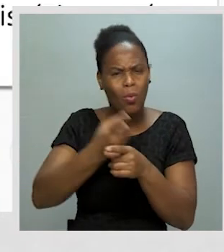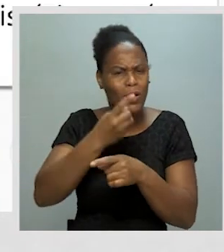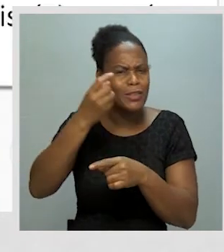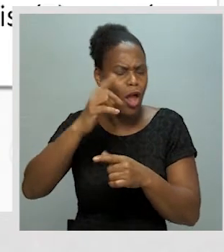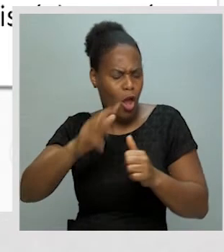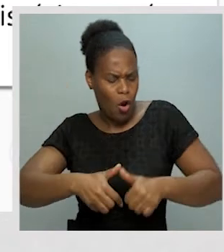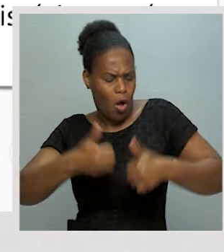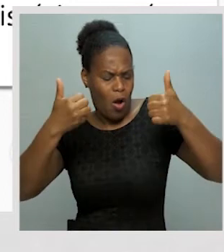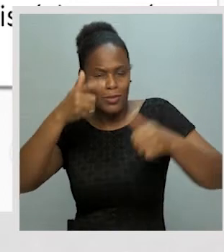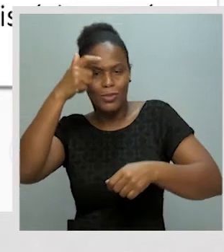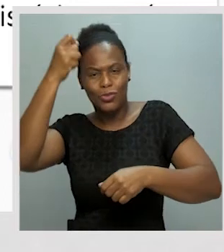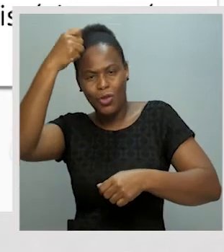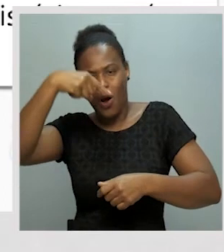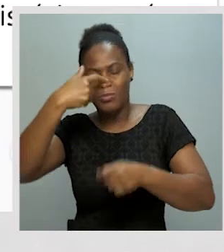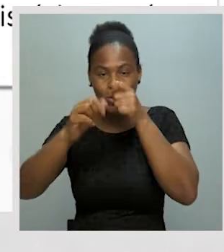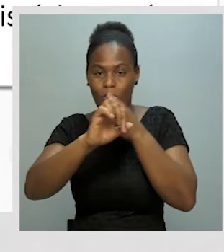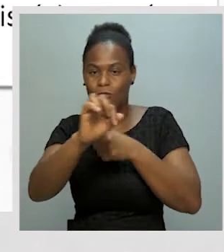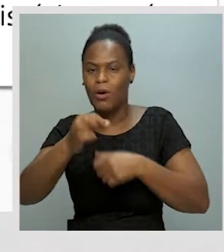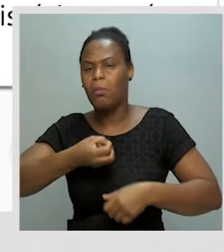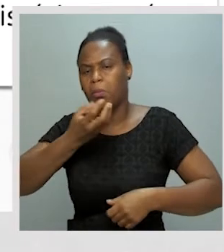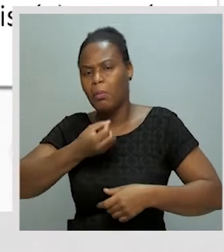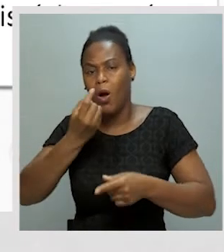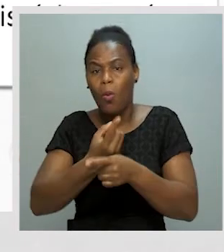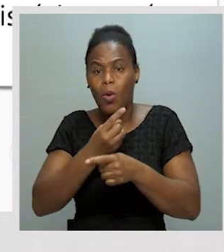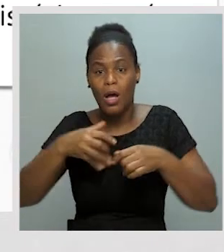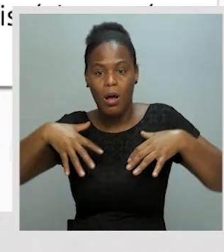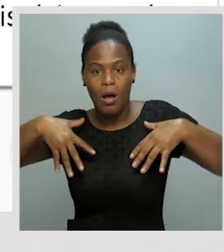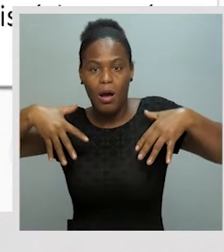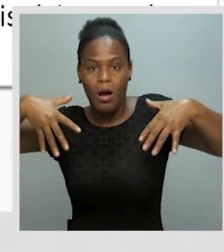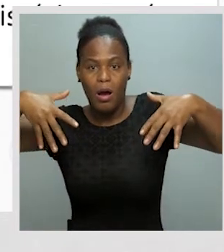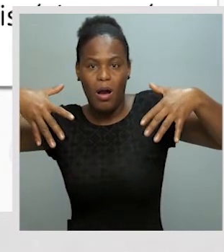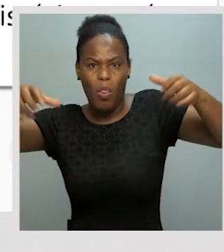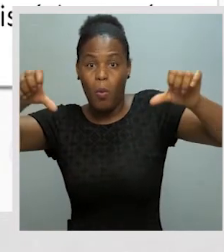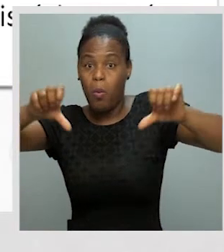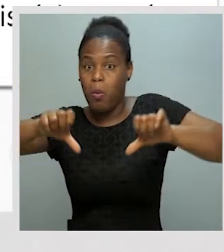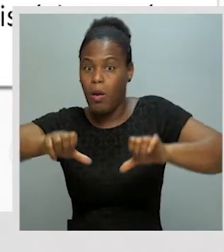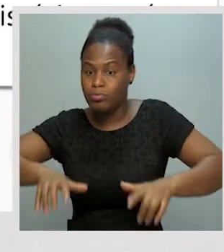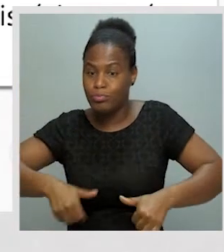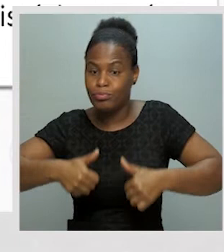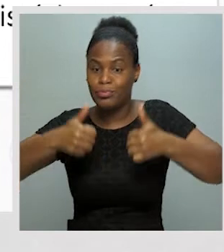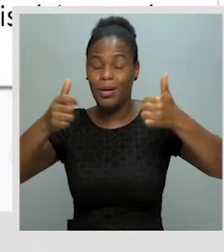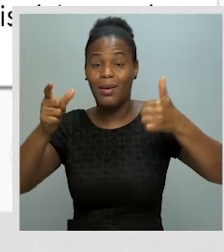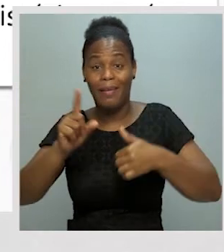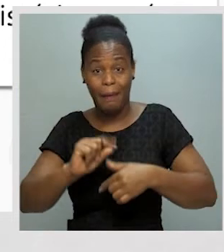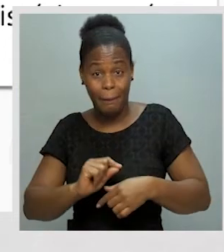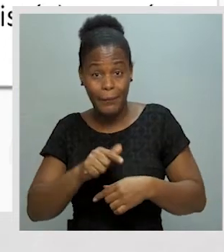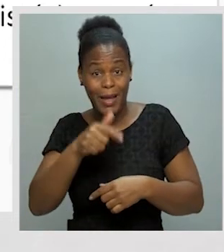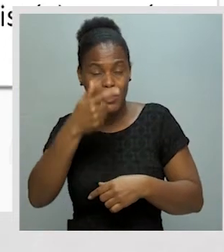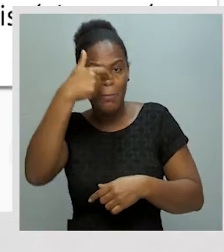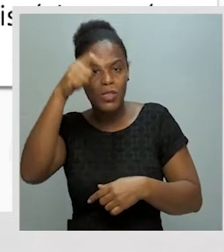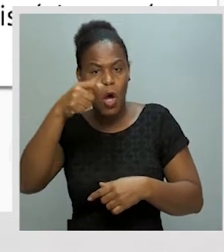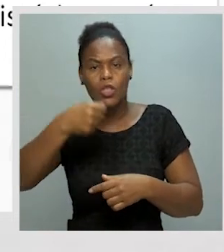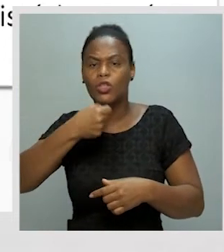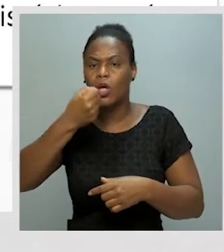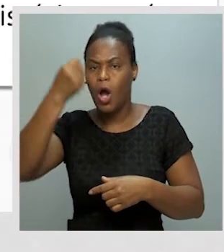da história da sua gente, mas também narra casos de assombrações, de malefícios e bem-aventuranças.